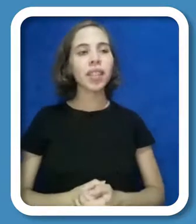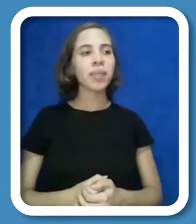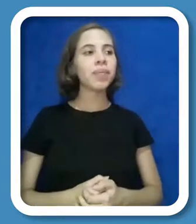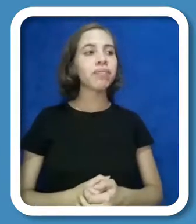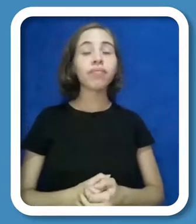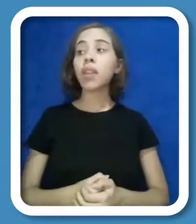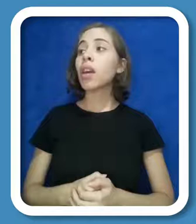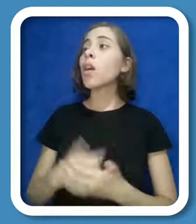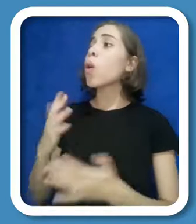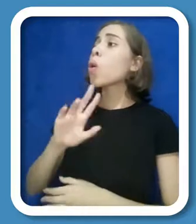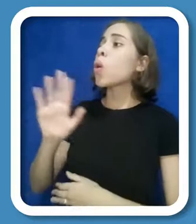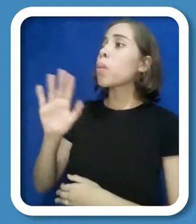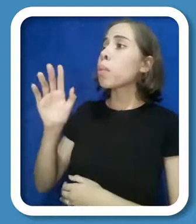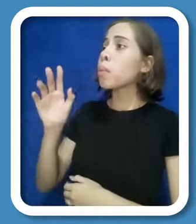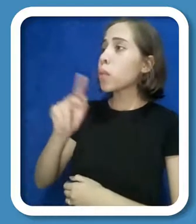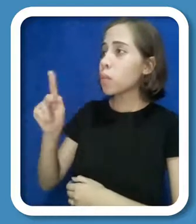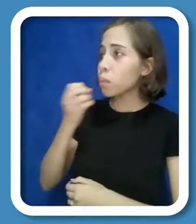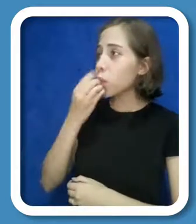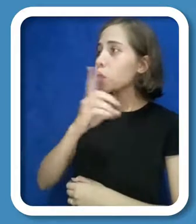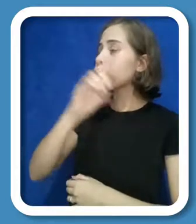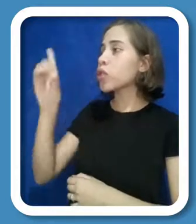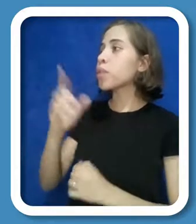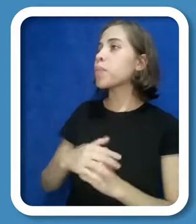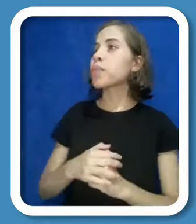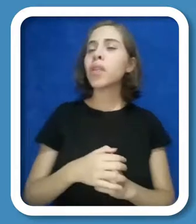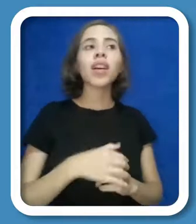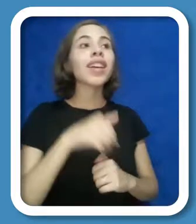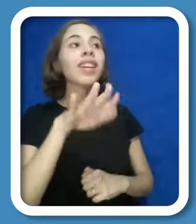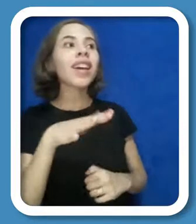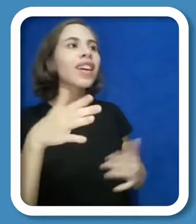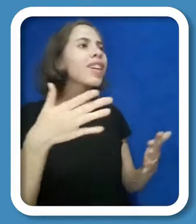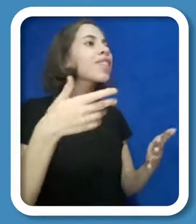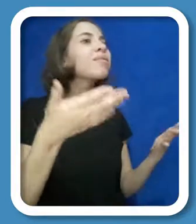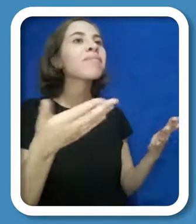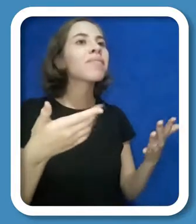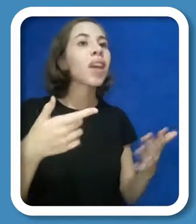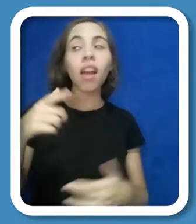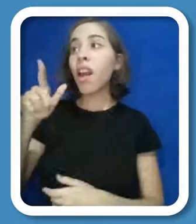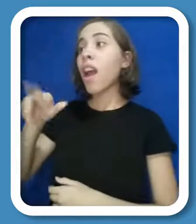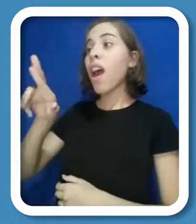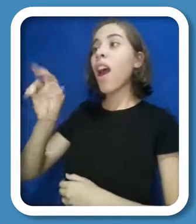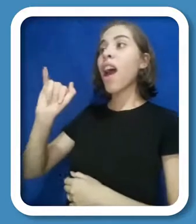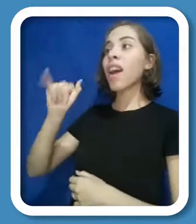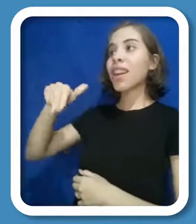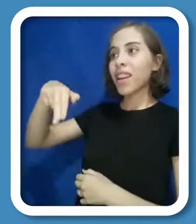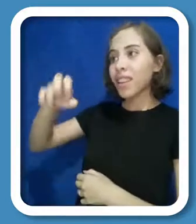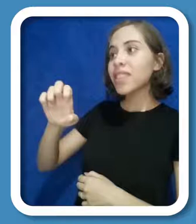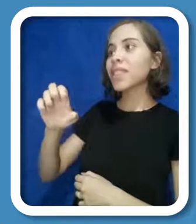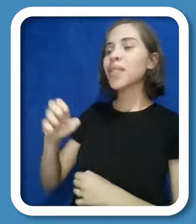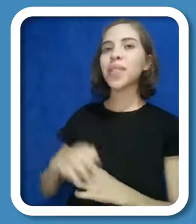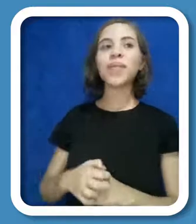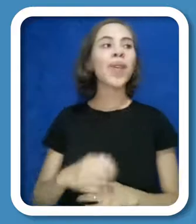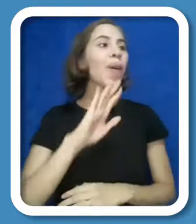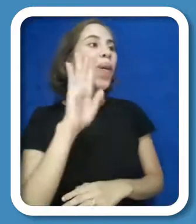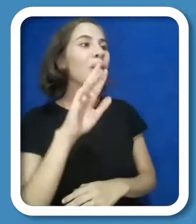Oi, professora, bom dia. Bom dia, quem está falando comigo? Quem está falando comigo? É a Rayane. Tudo bom, professora? Olá, Rayane,